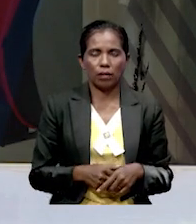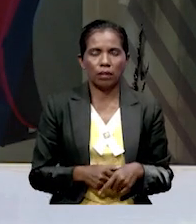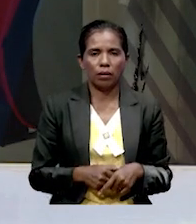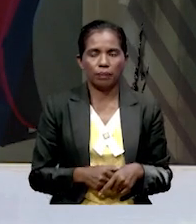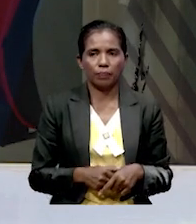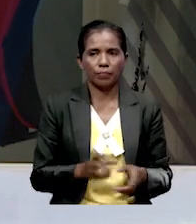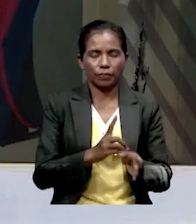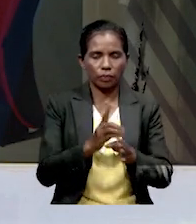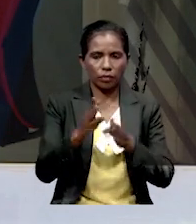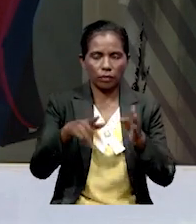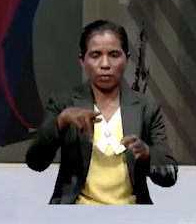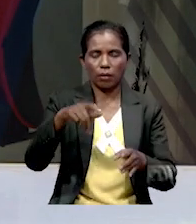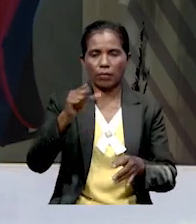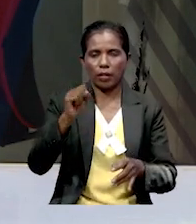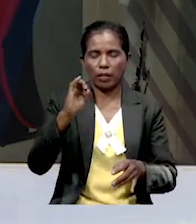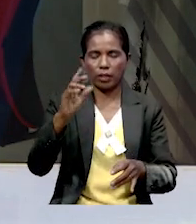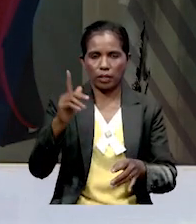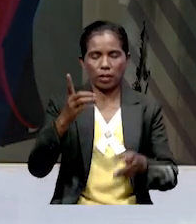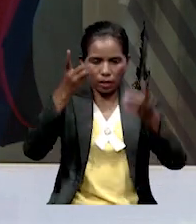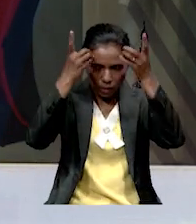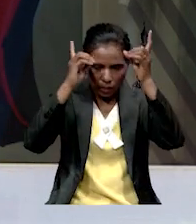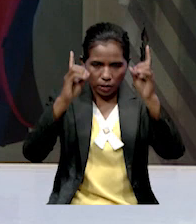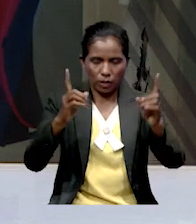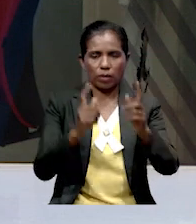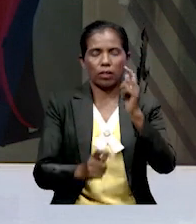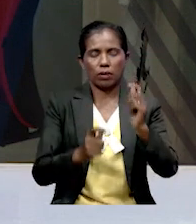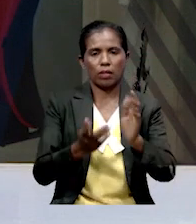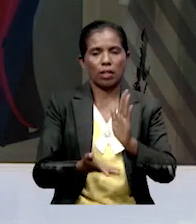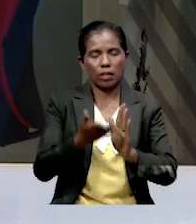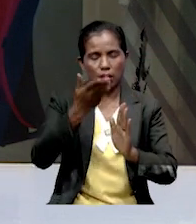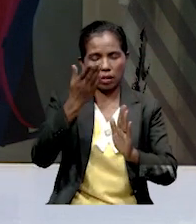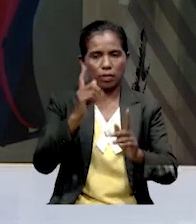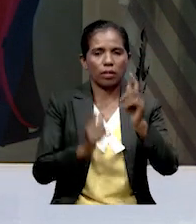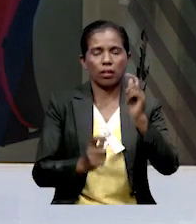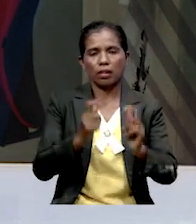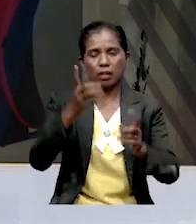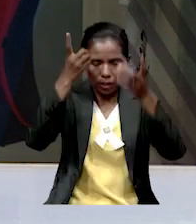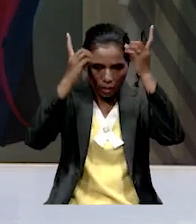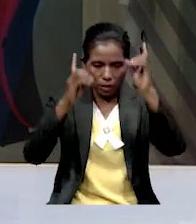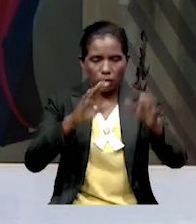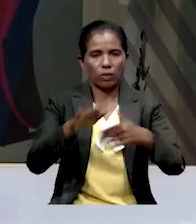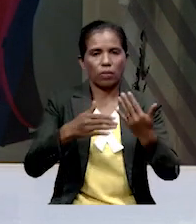Diretor Adjunto PSIC HTT, decisão tribunal asli decisão Hotu-Hotu, IHA Timor-Leste.